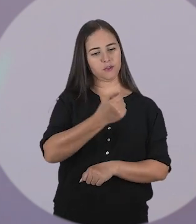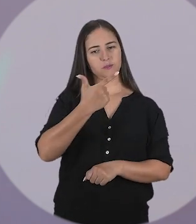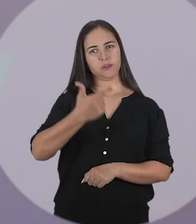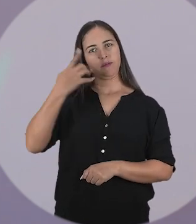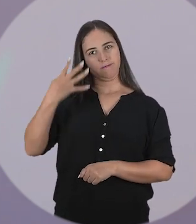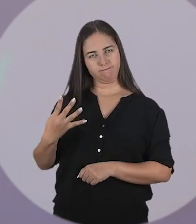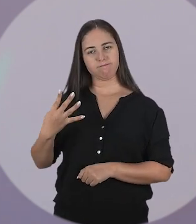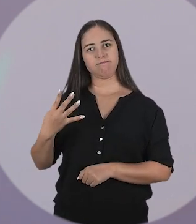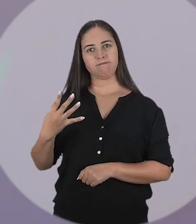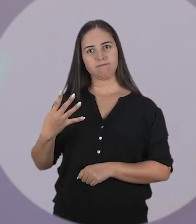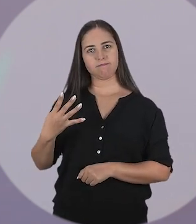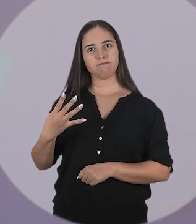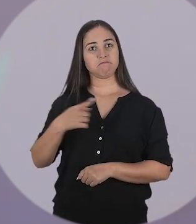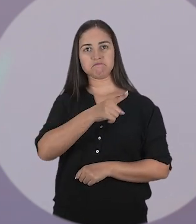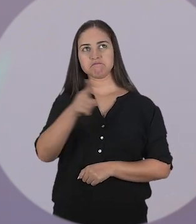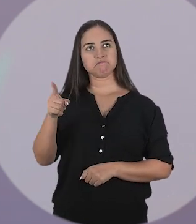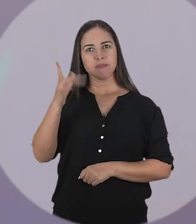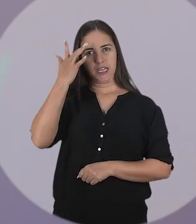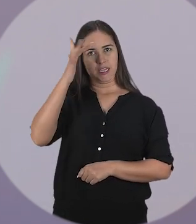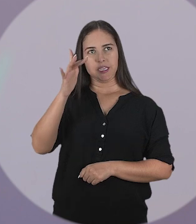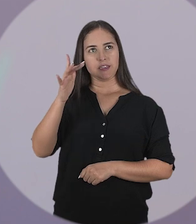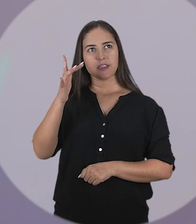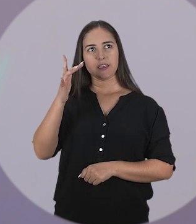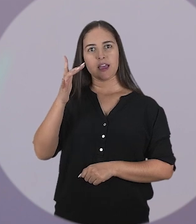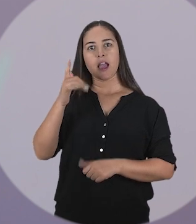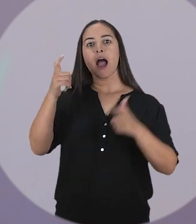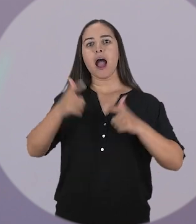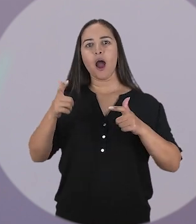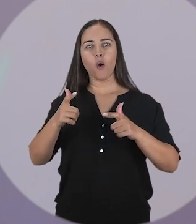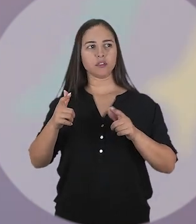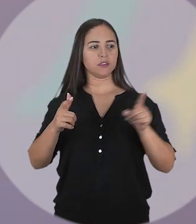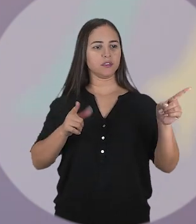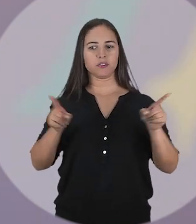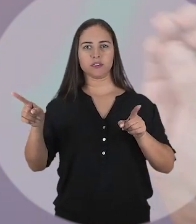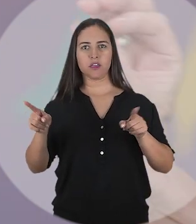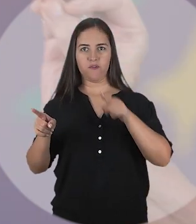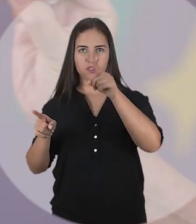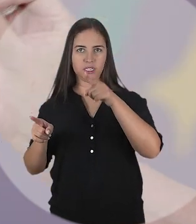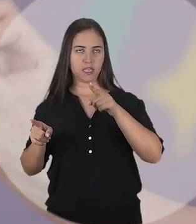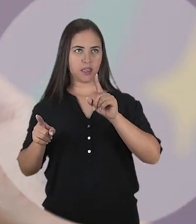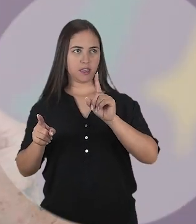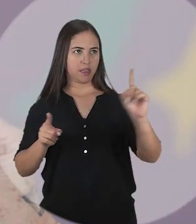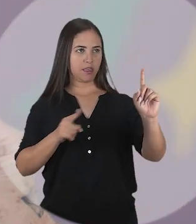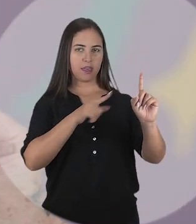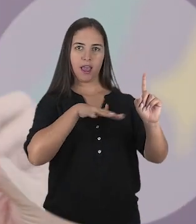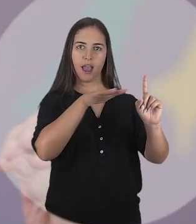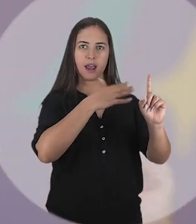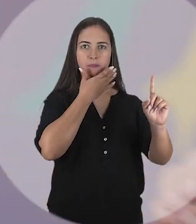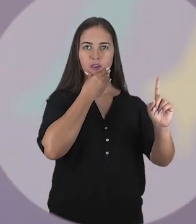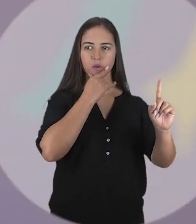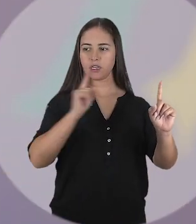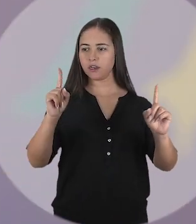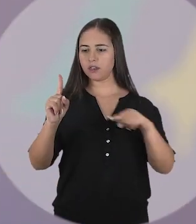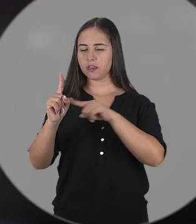2024, eles não sabem ainda aonde colocar você. Se você vai para uma ala masculina, você